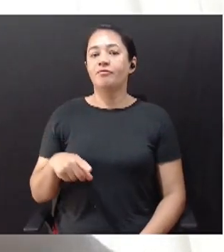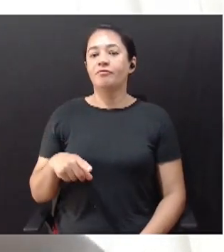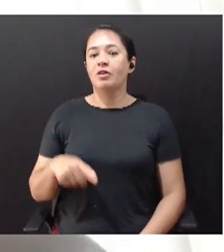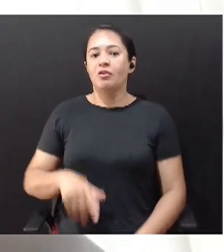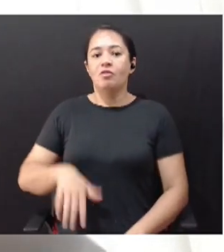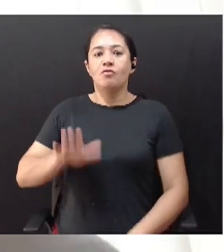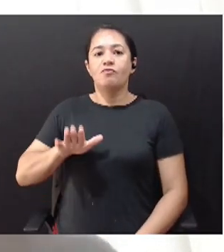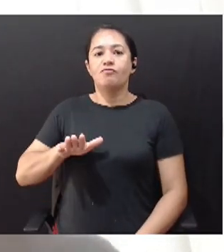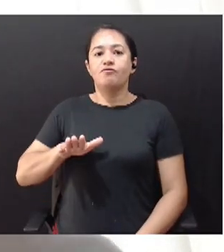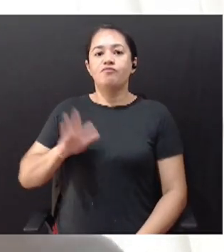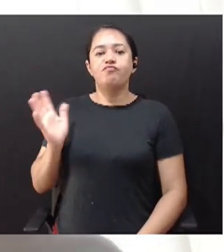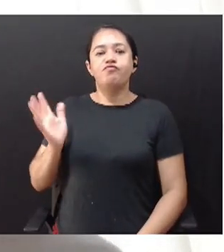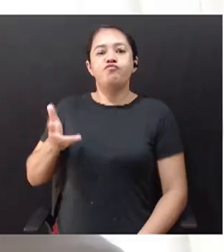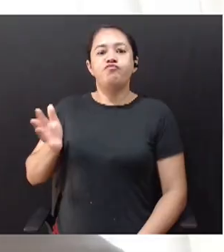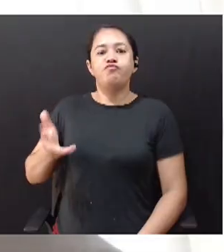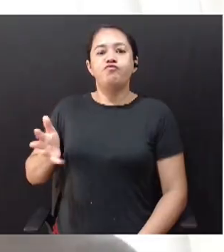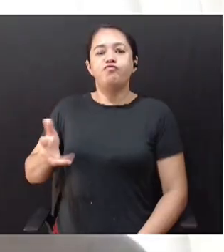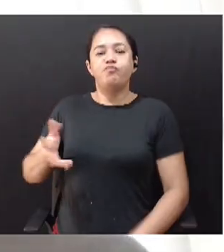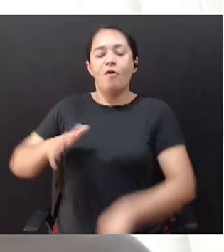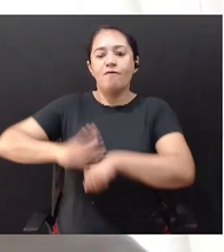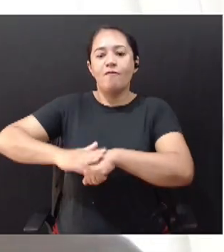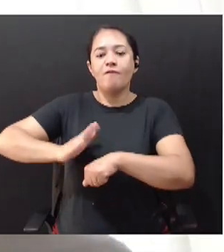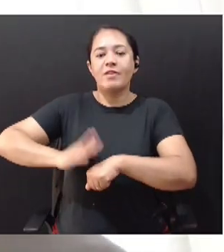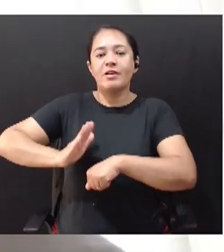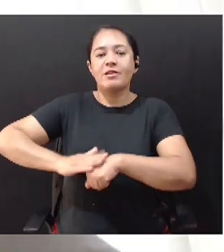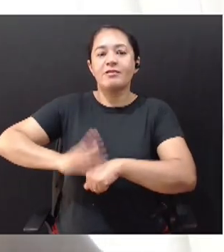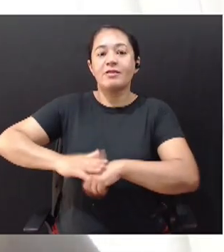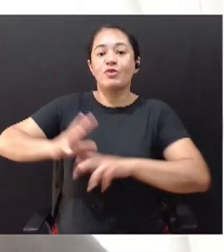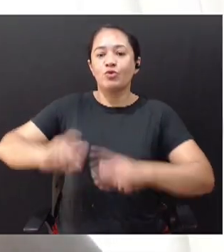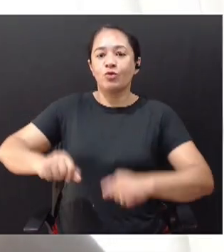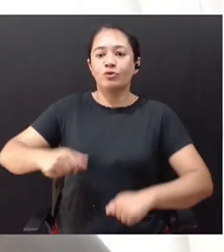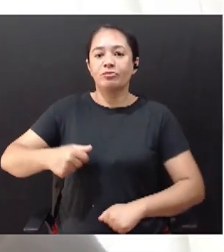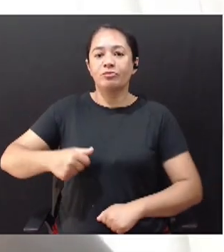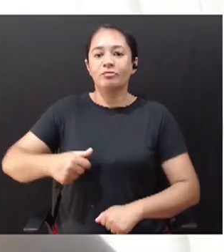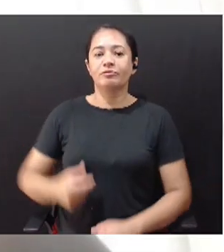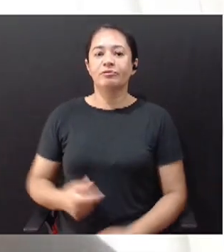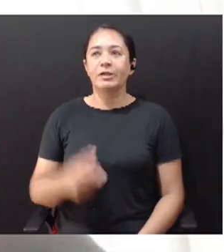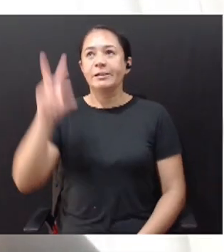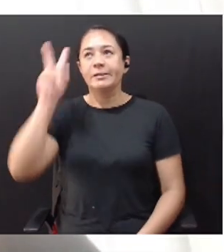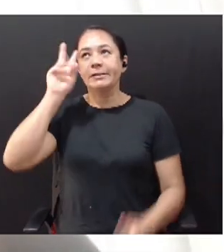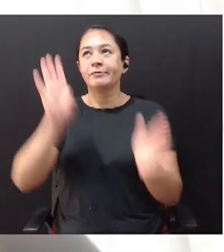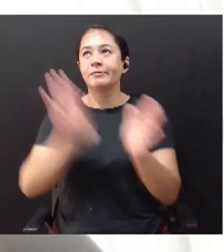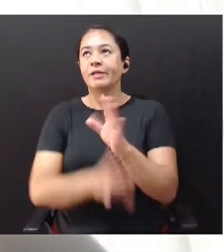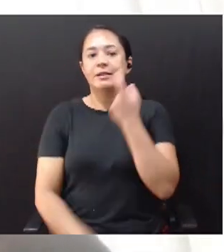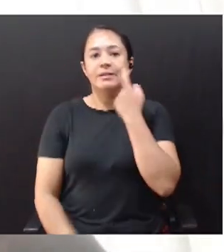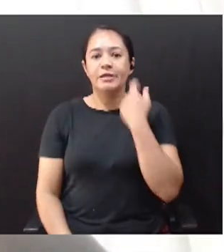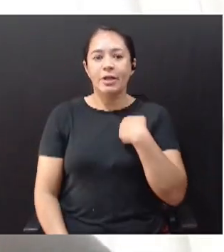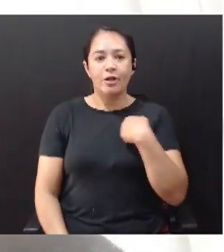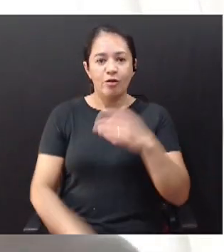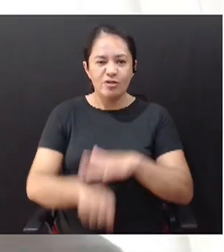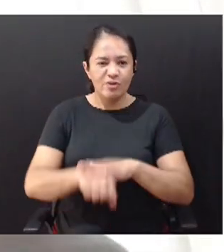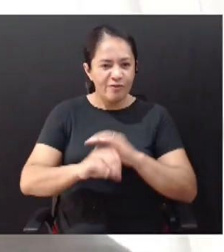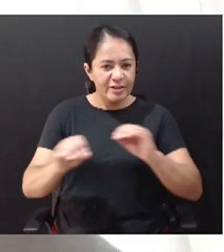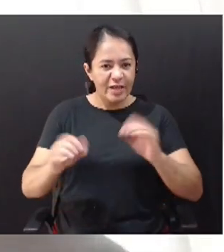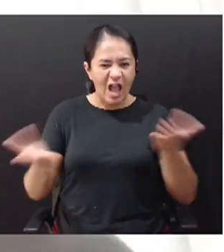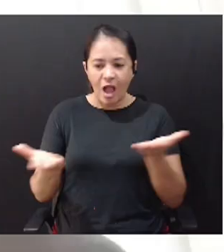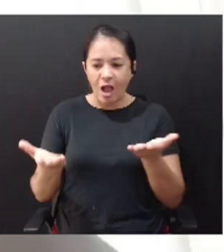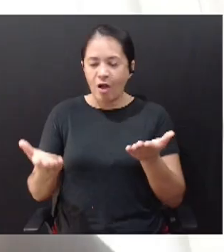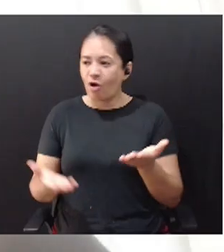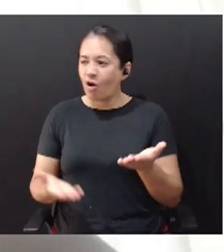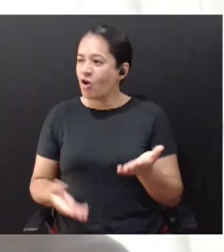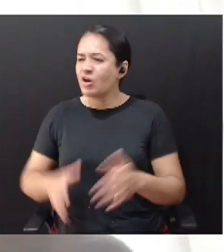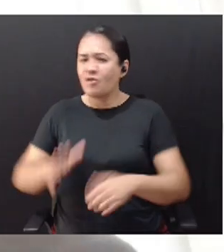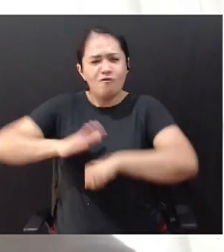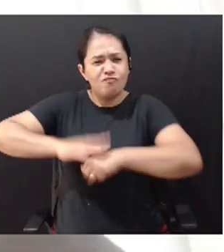fazer tudo aquilo que eu não fiz de segunda até sexta às 6 horas da tarde. Então, eu vou fazer noitada, eu